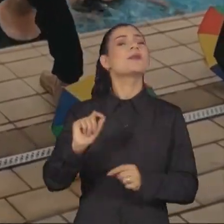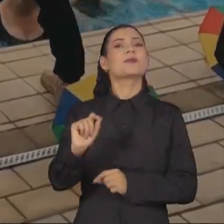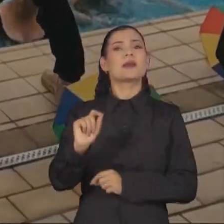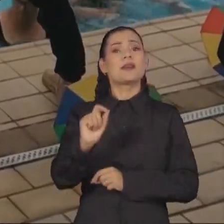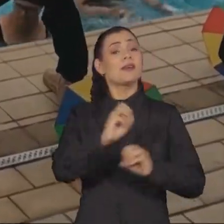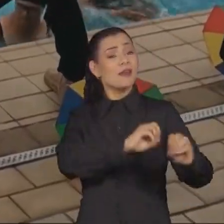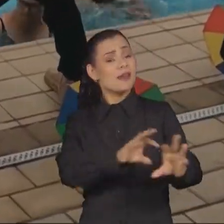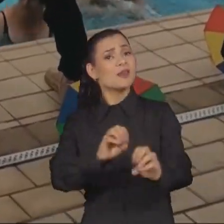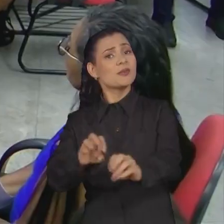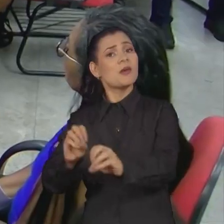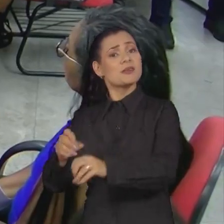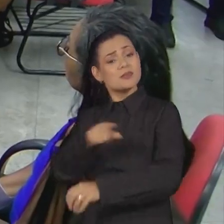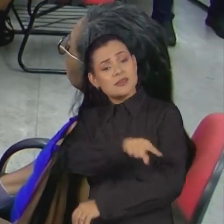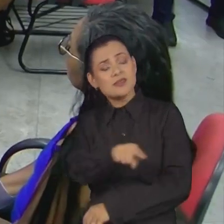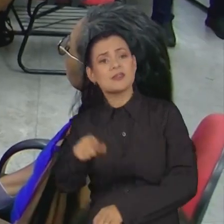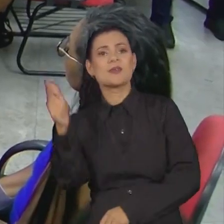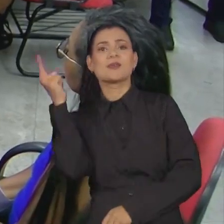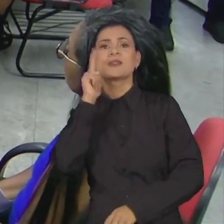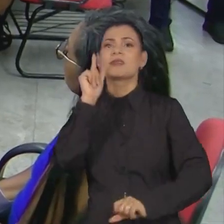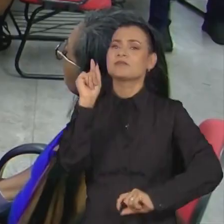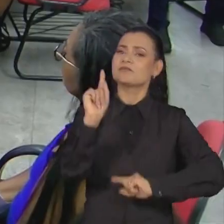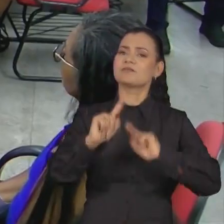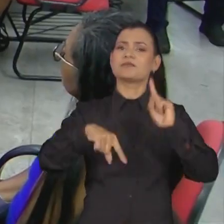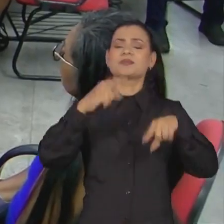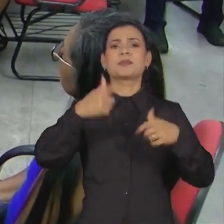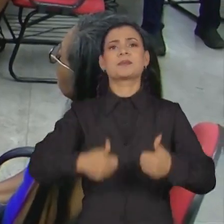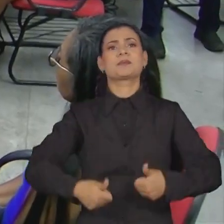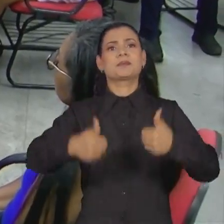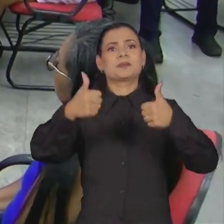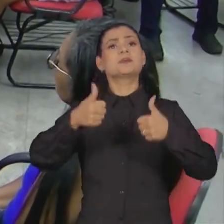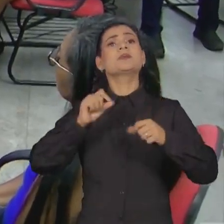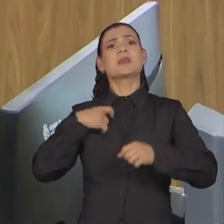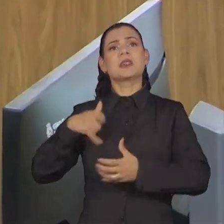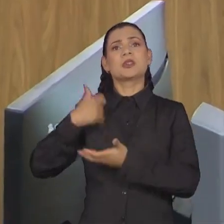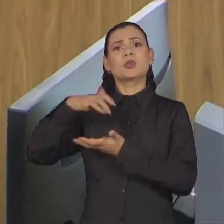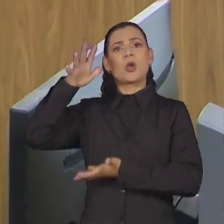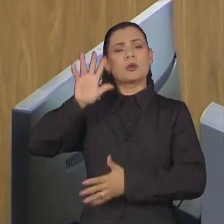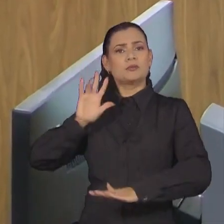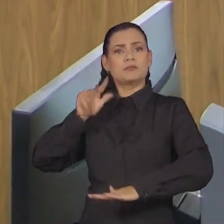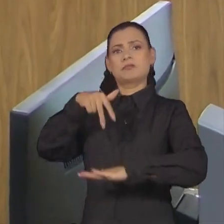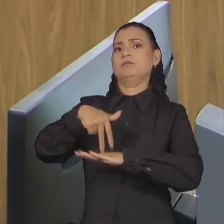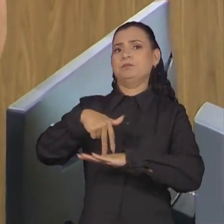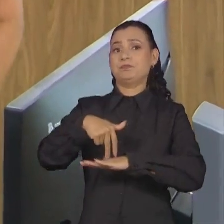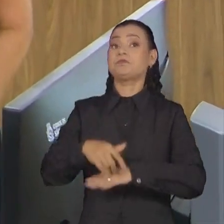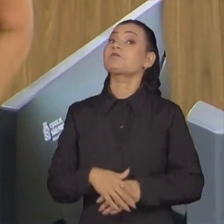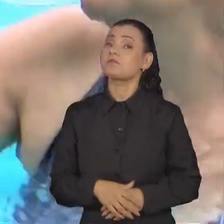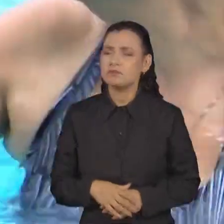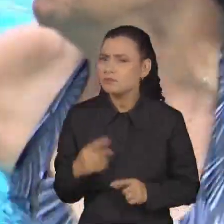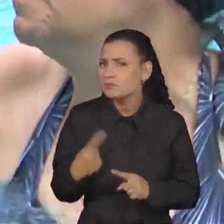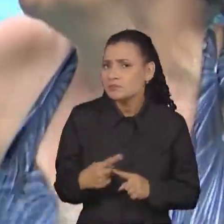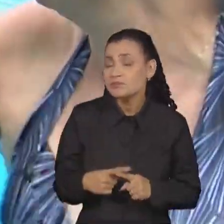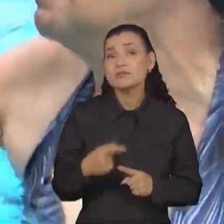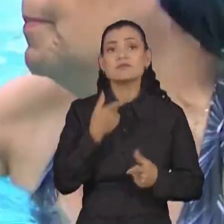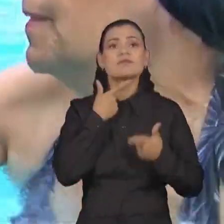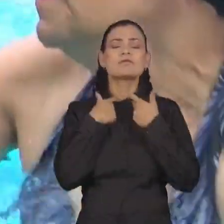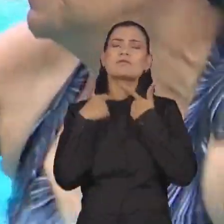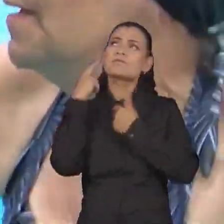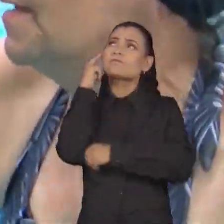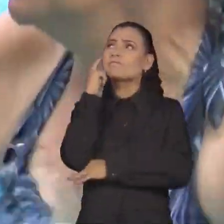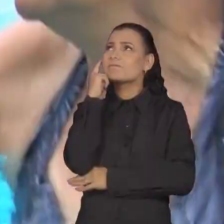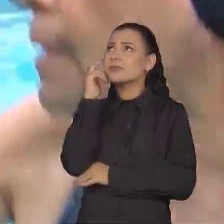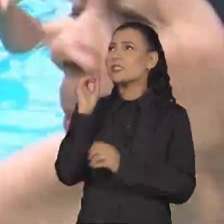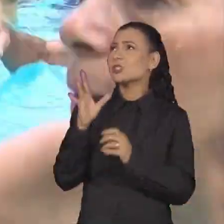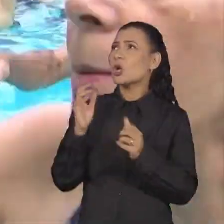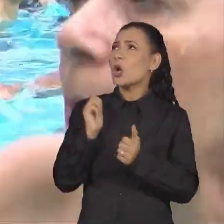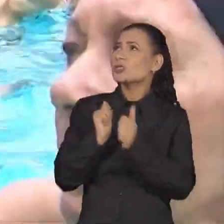da educação, a gente podia tornar esses idosos protagonistas. A proposta surgiu do desejo de ir além das